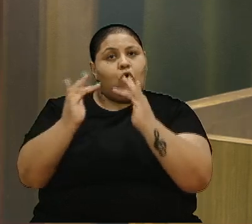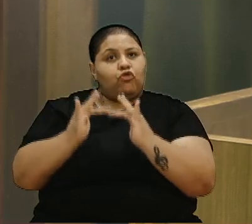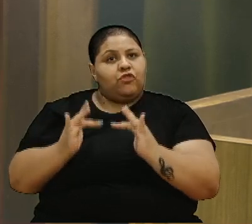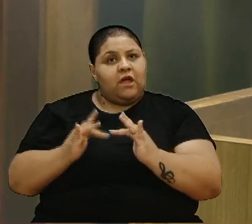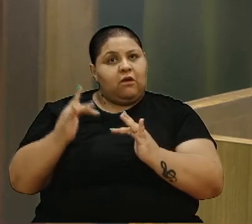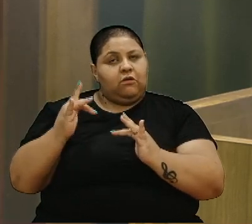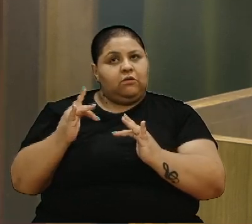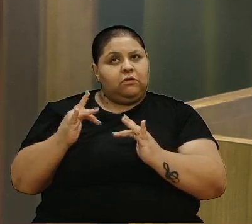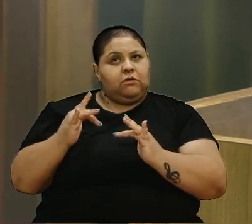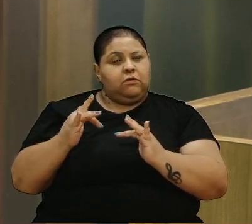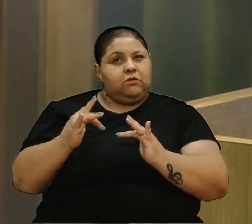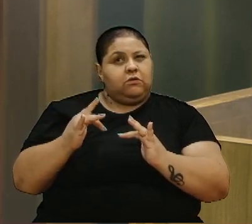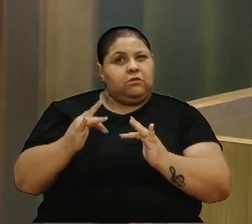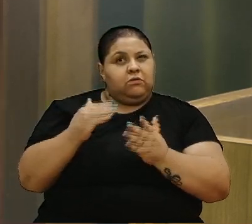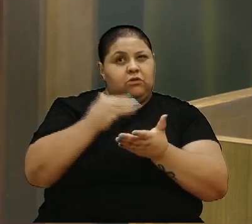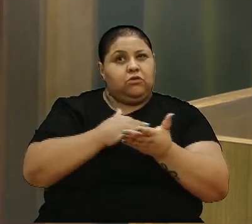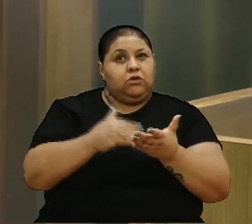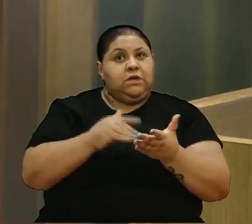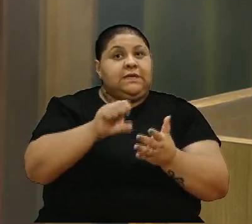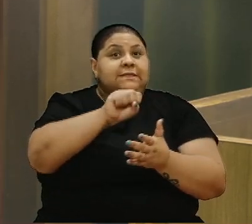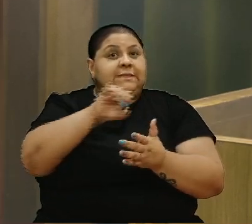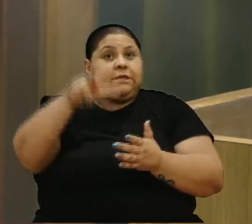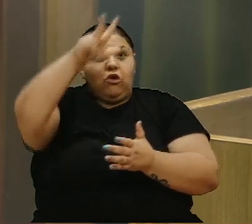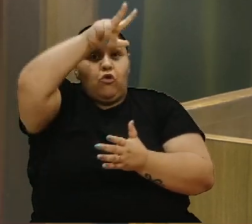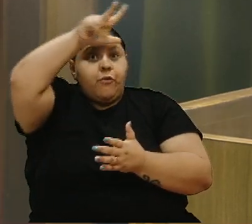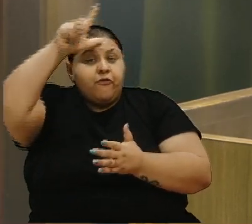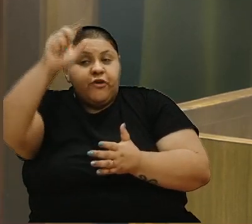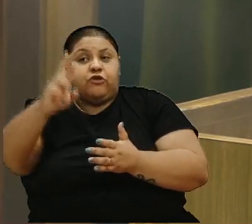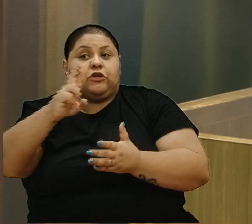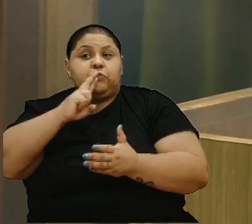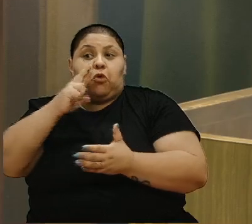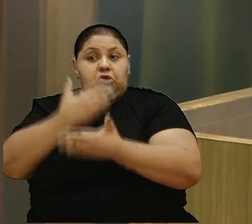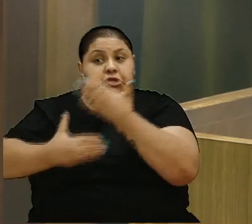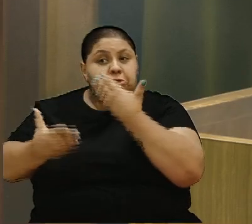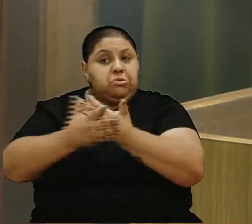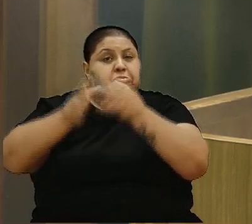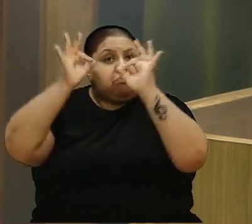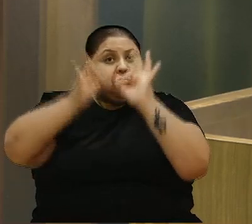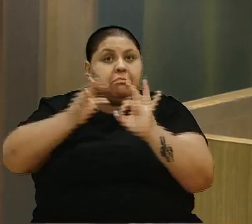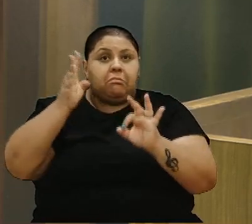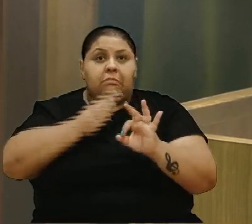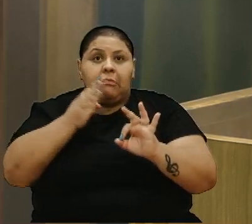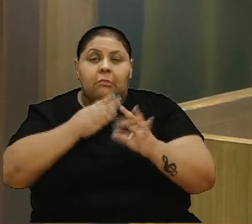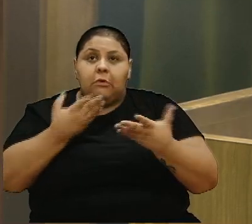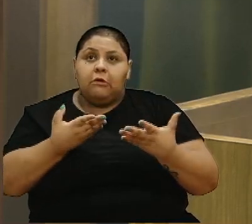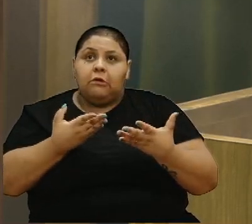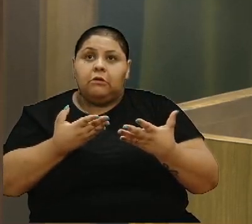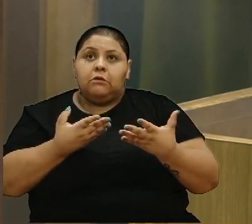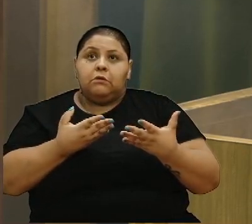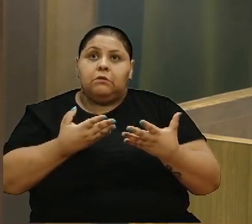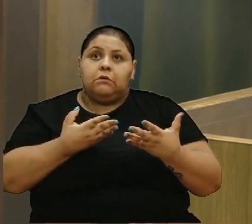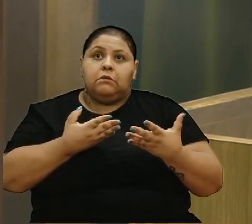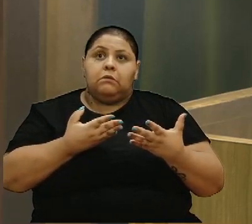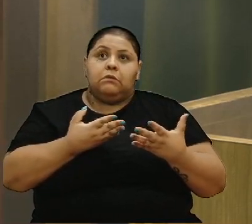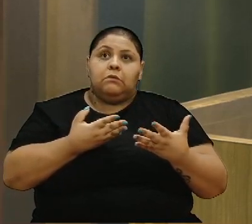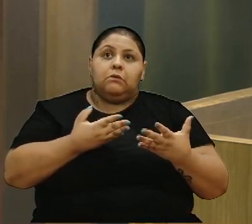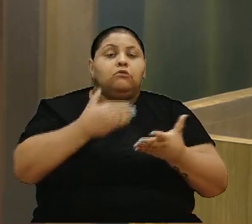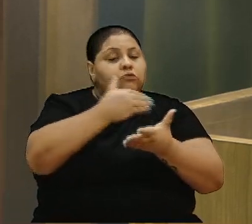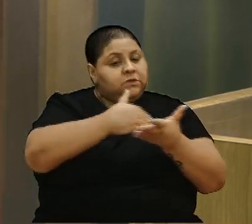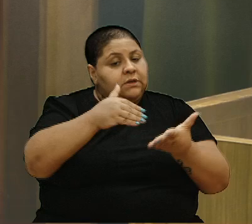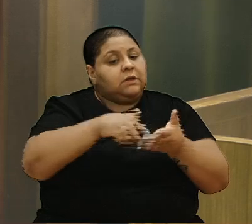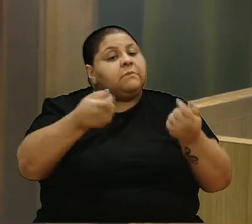o prefeito, que é o chefe do Poder Executivo, responde a todos com presteza e agilidade, seus gestores